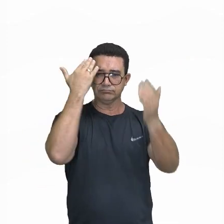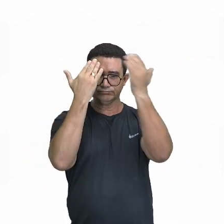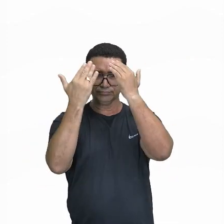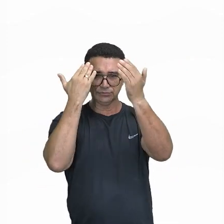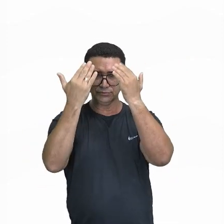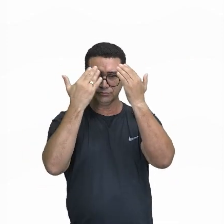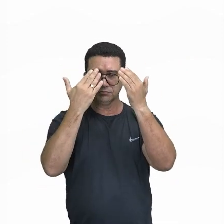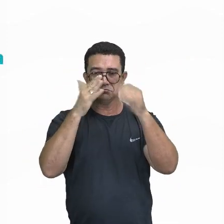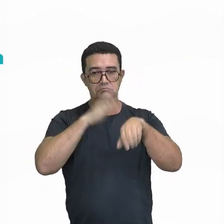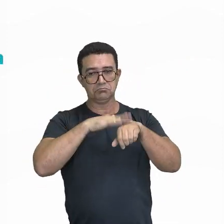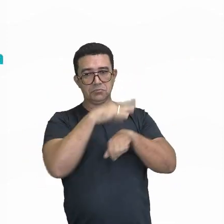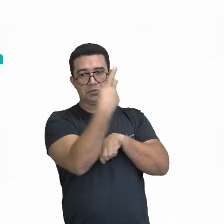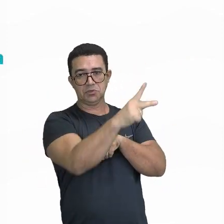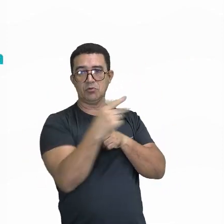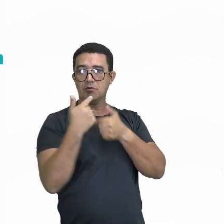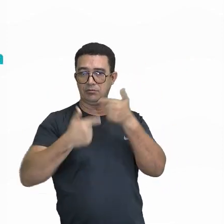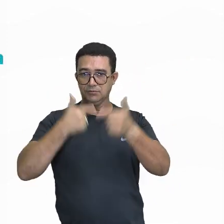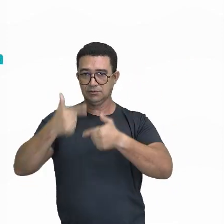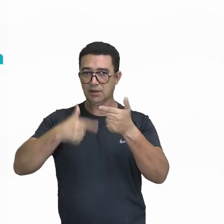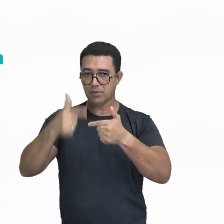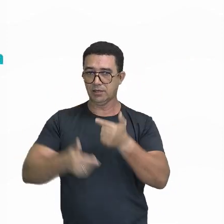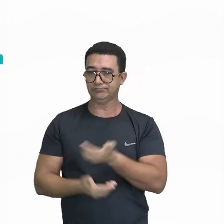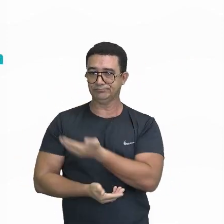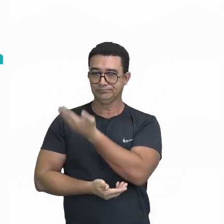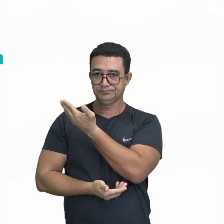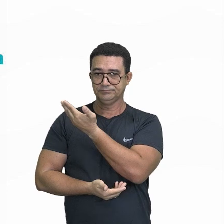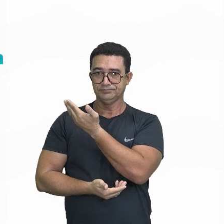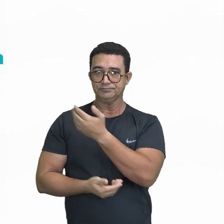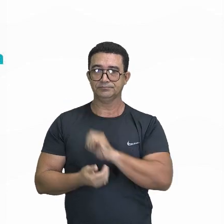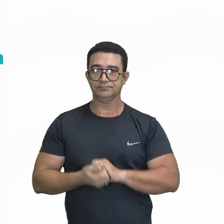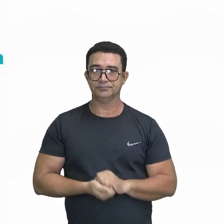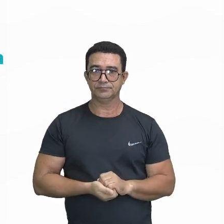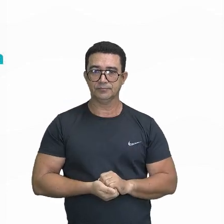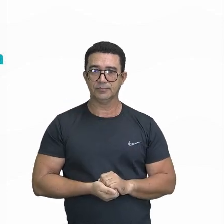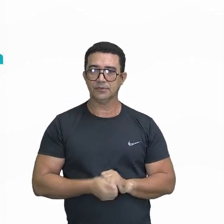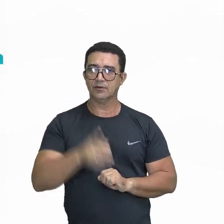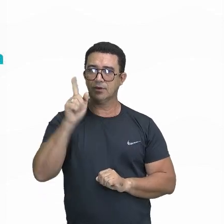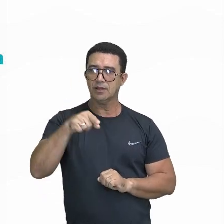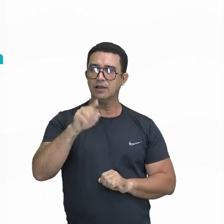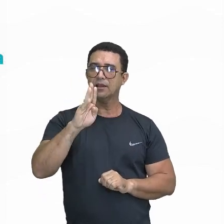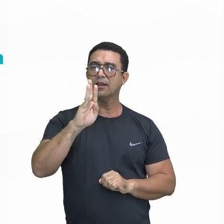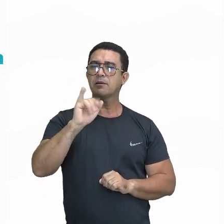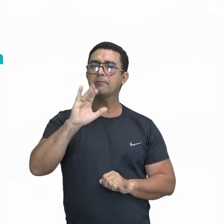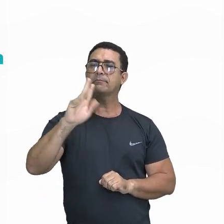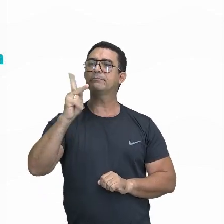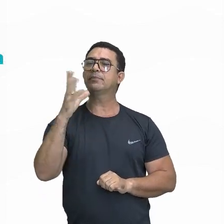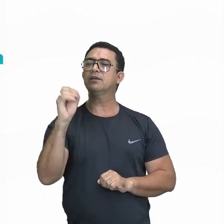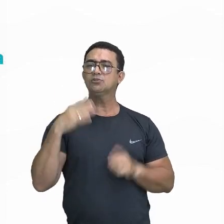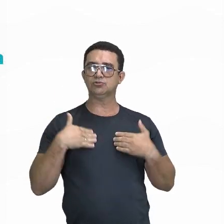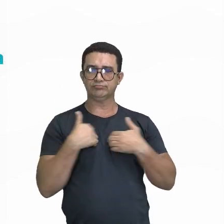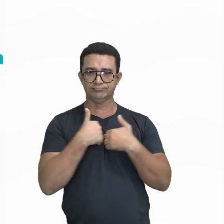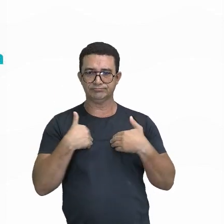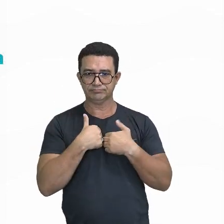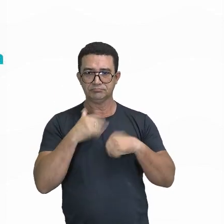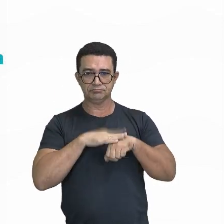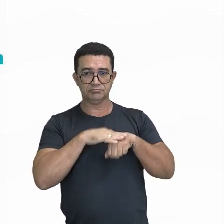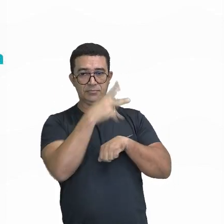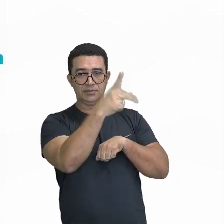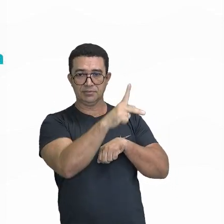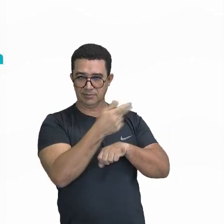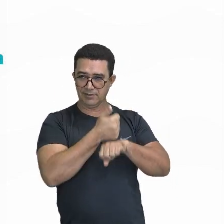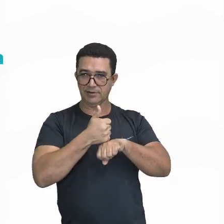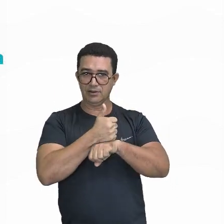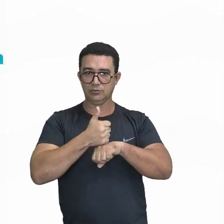suas criações. E vamos mostrar aí uma obra, O Bicho Linear, uma das construções de Lígia Clark. Tem